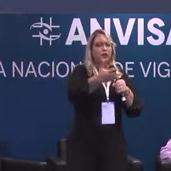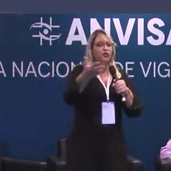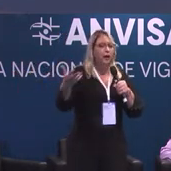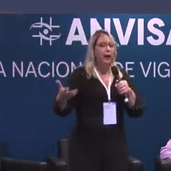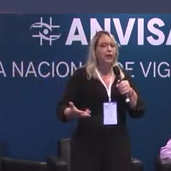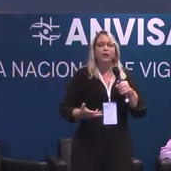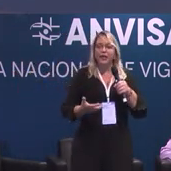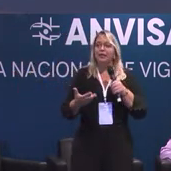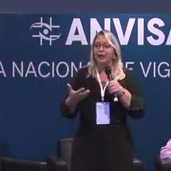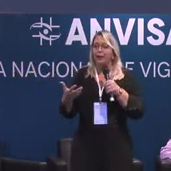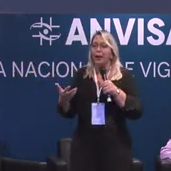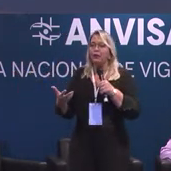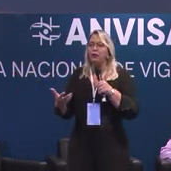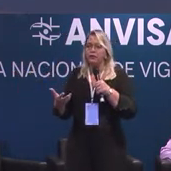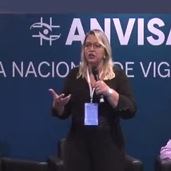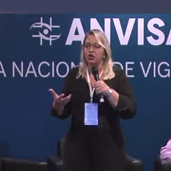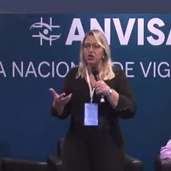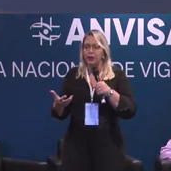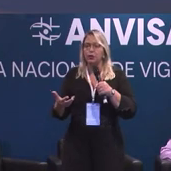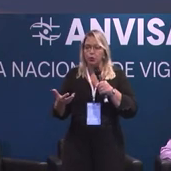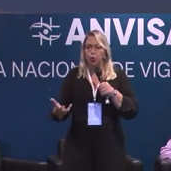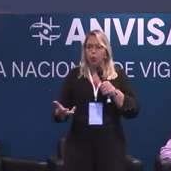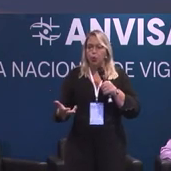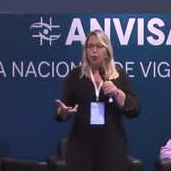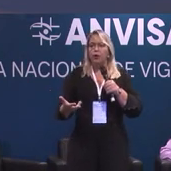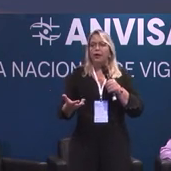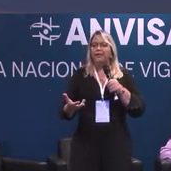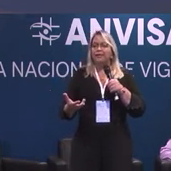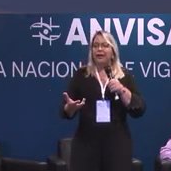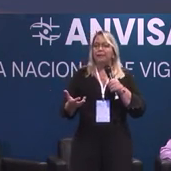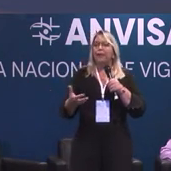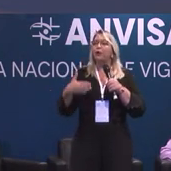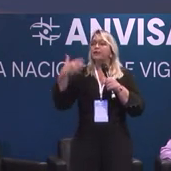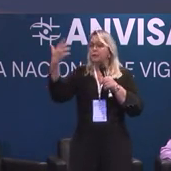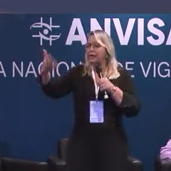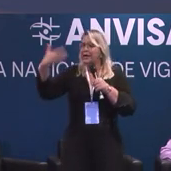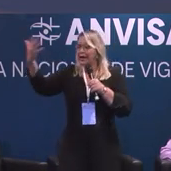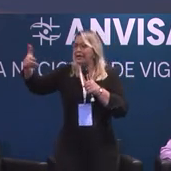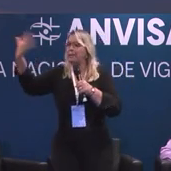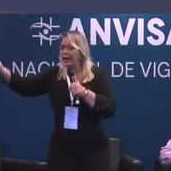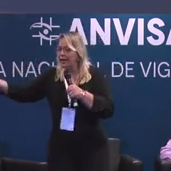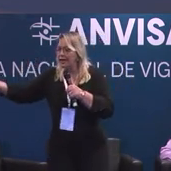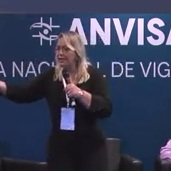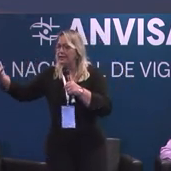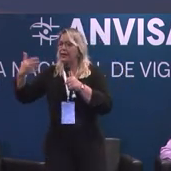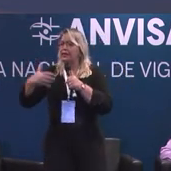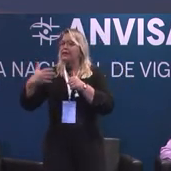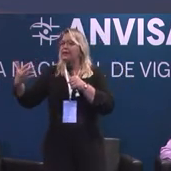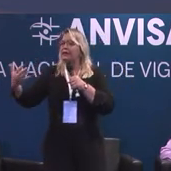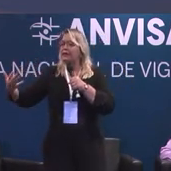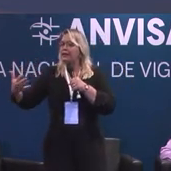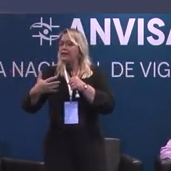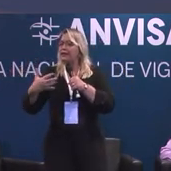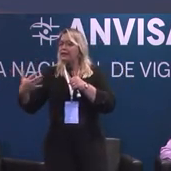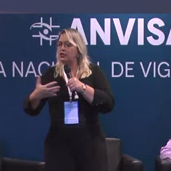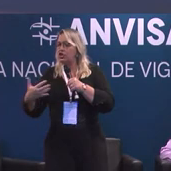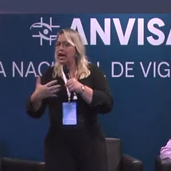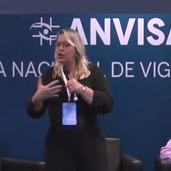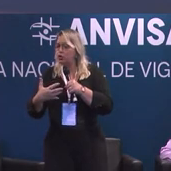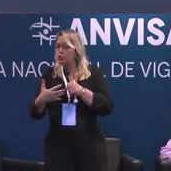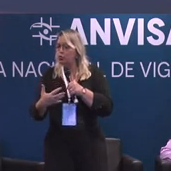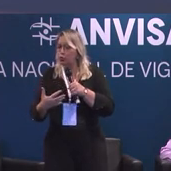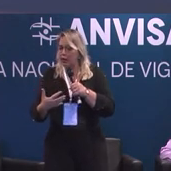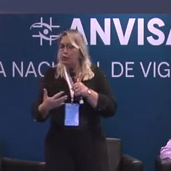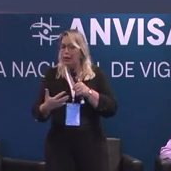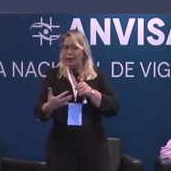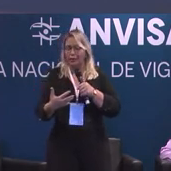que a maioria de vocês também adotou essa possibilidade a mais de chegar junto